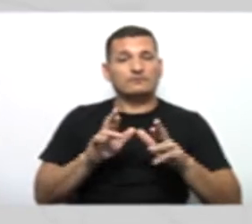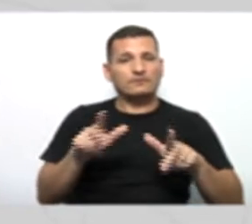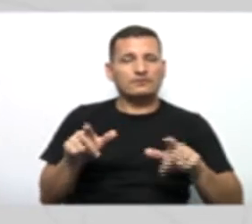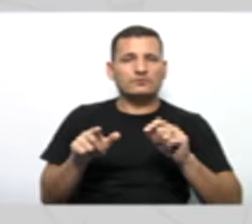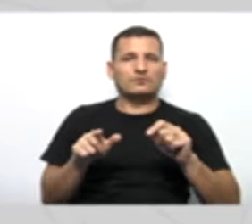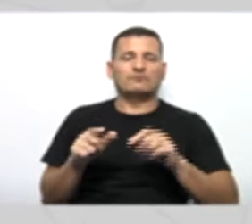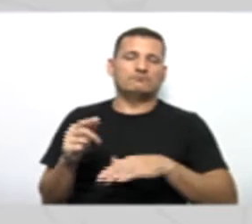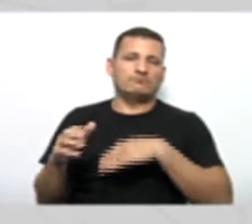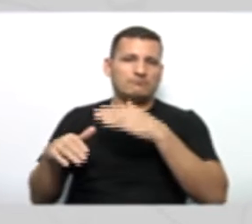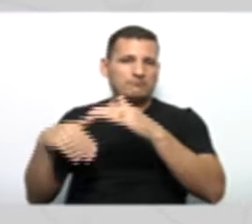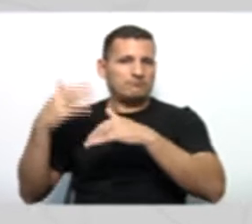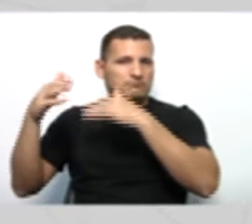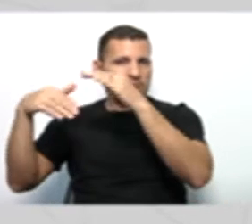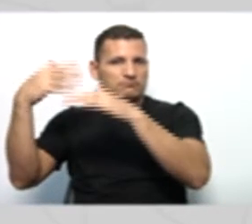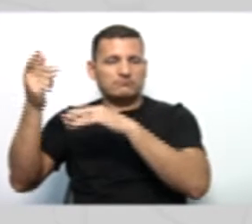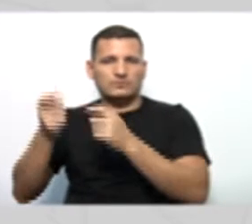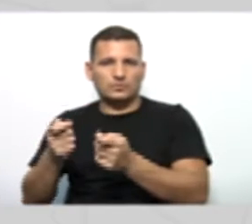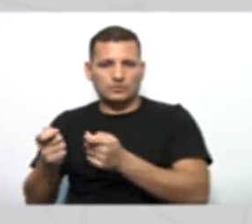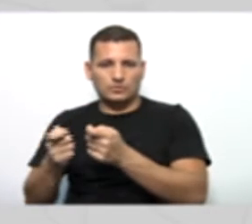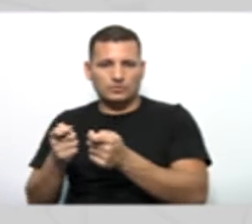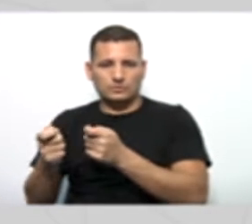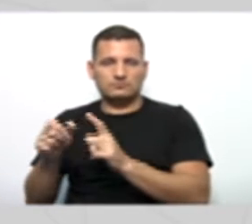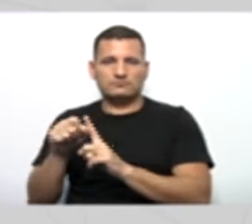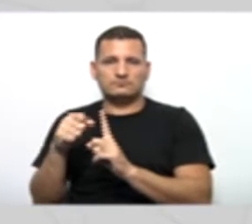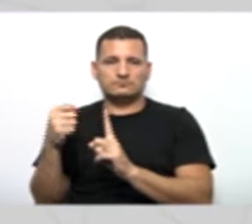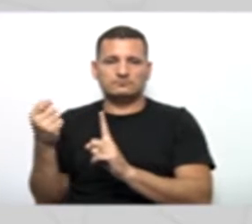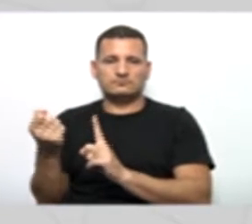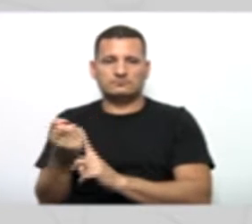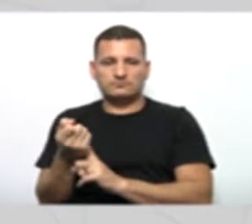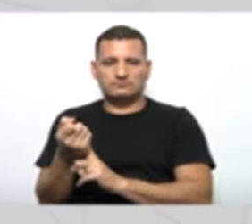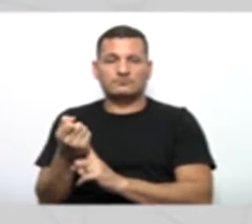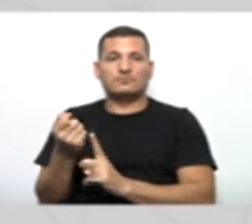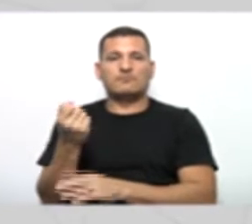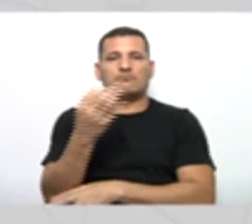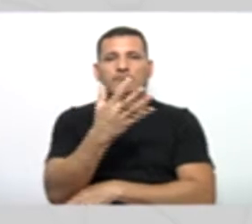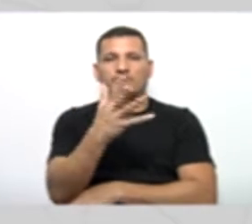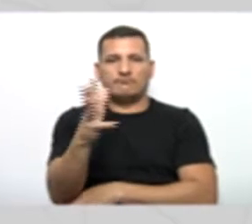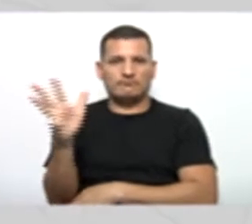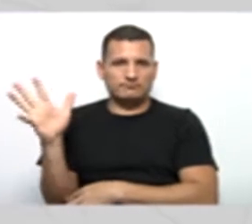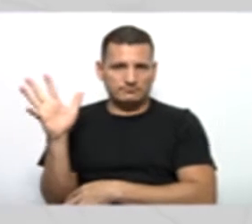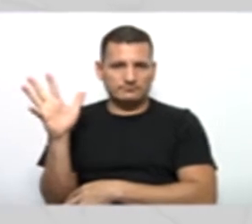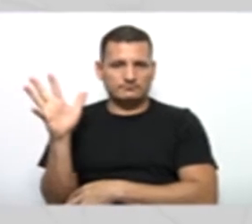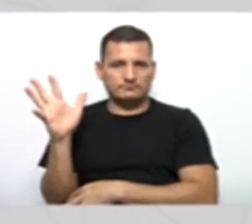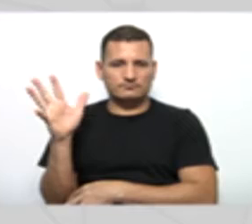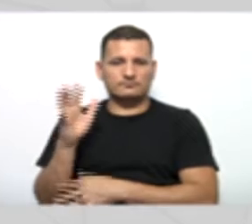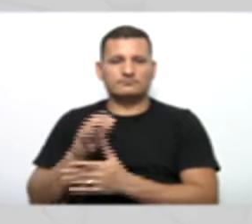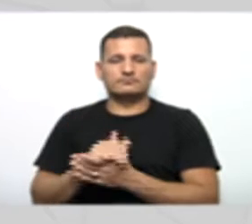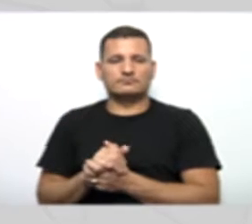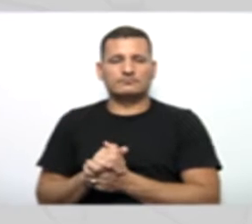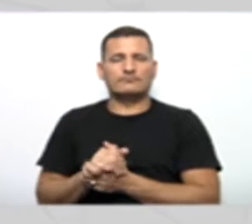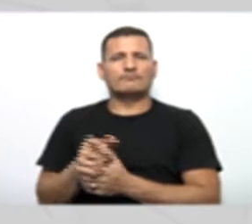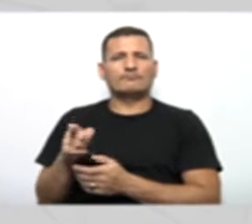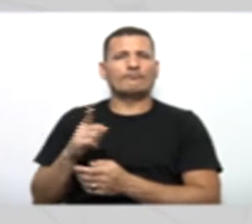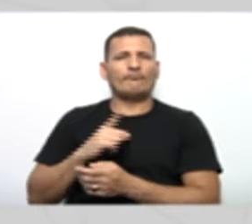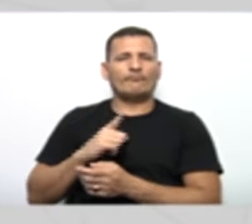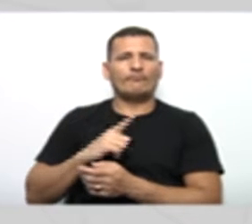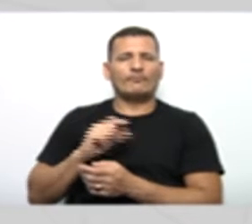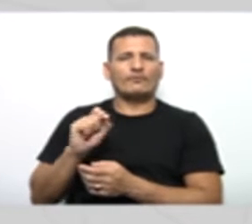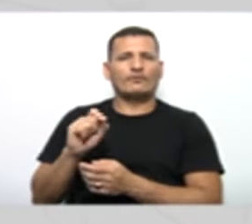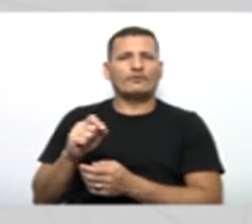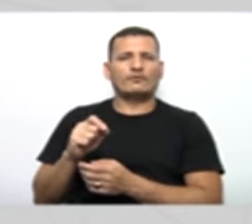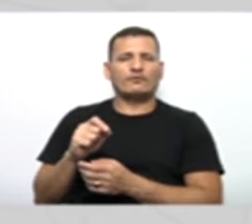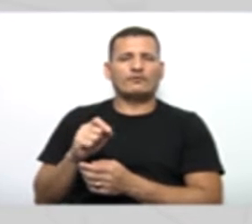progresso econômico, social e ambiental, e medem cada espaço,